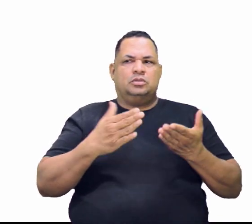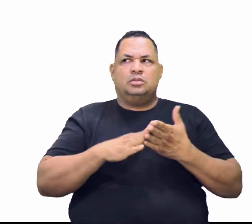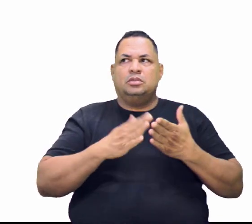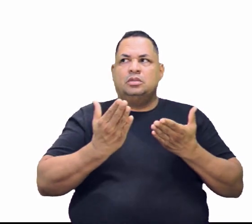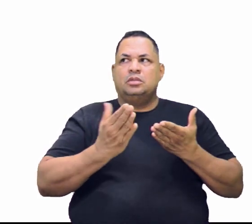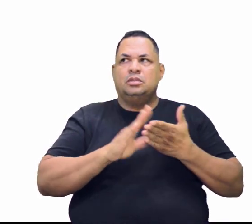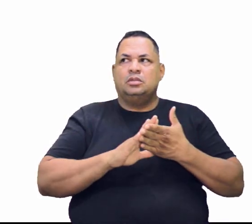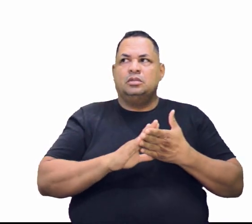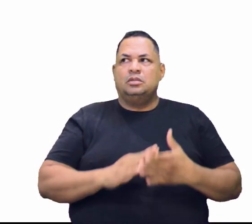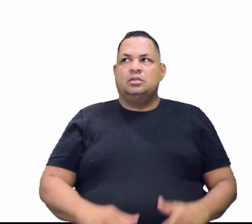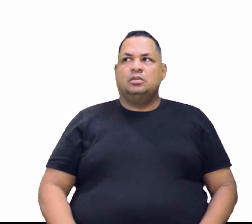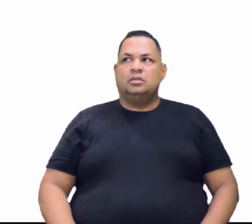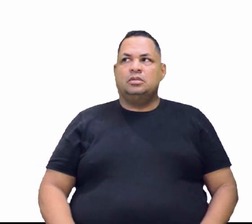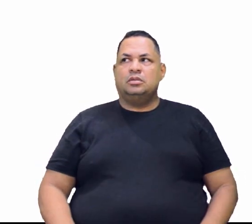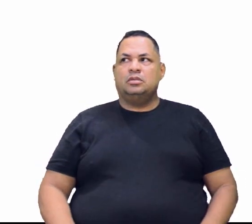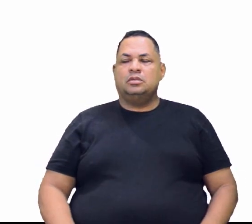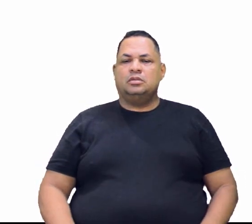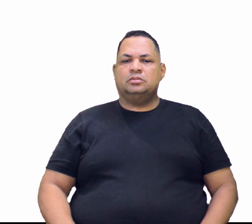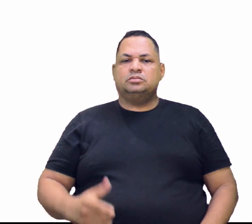a mesa deles é